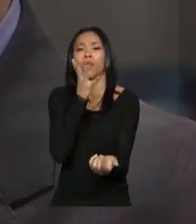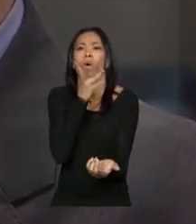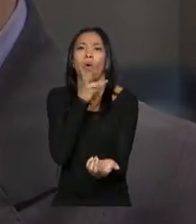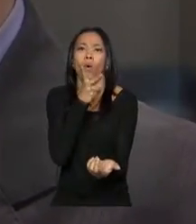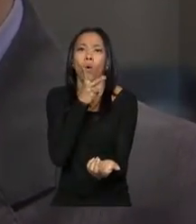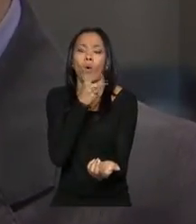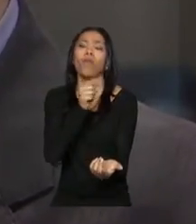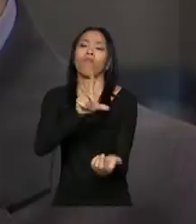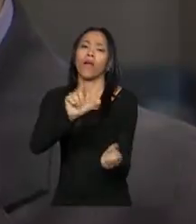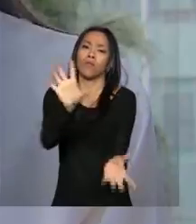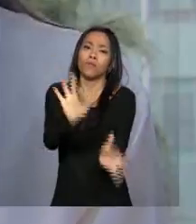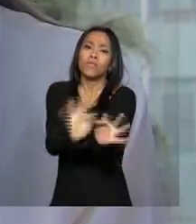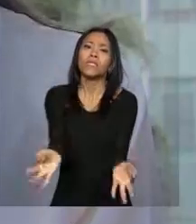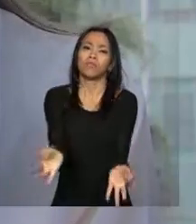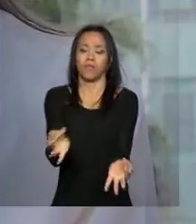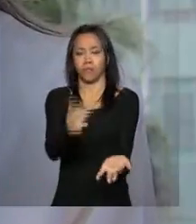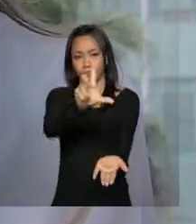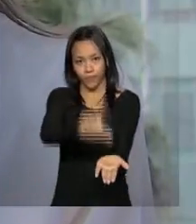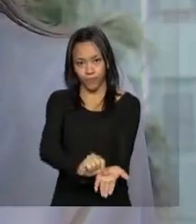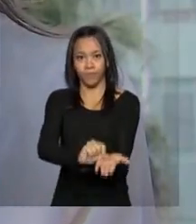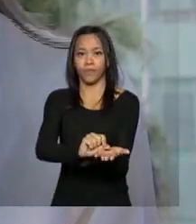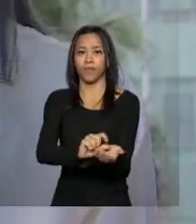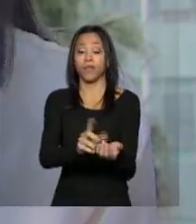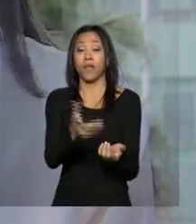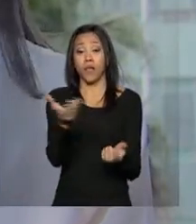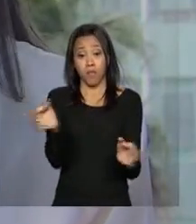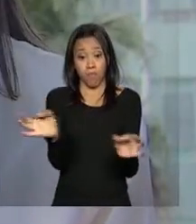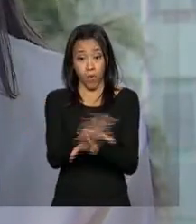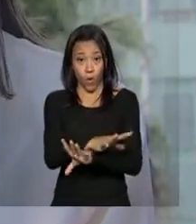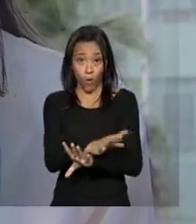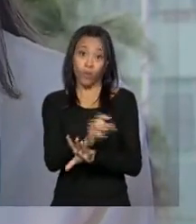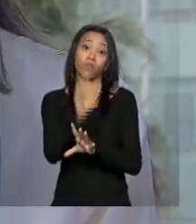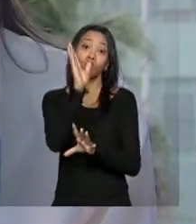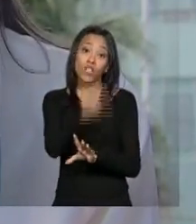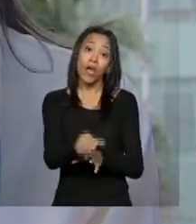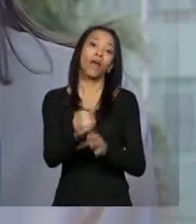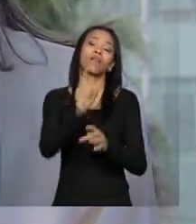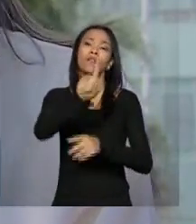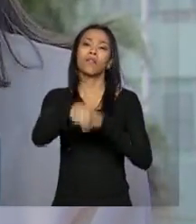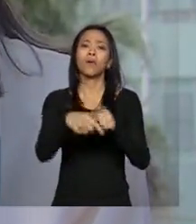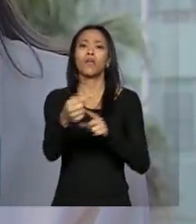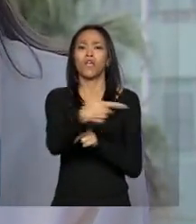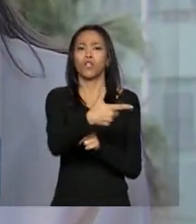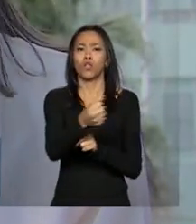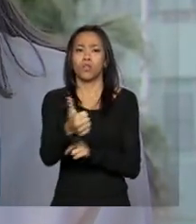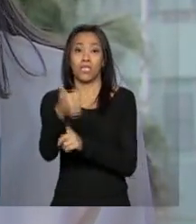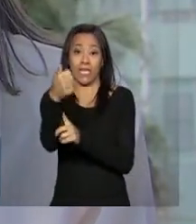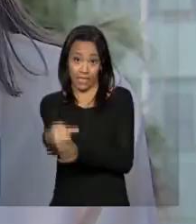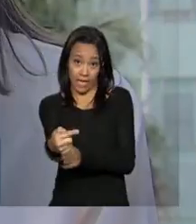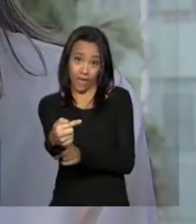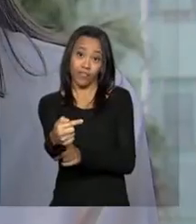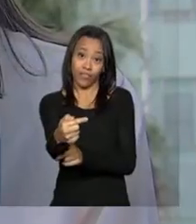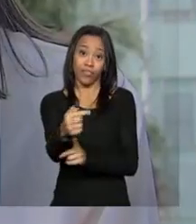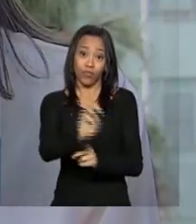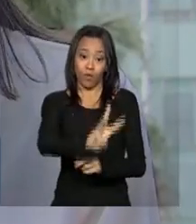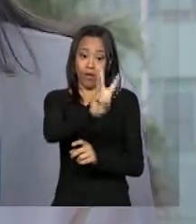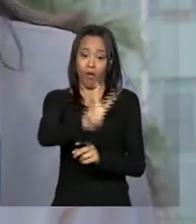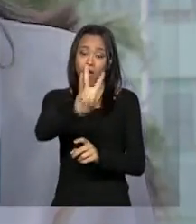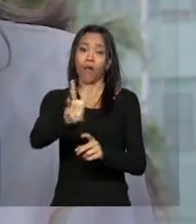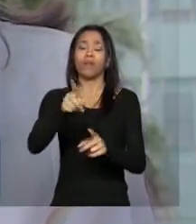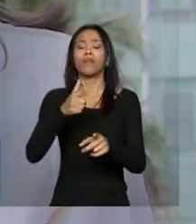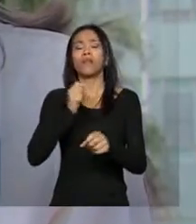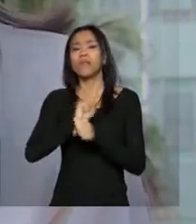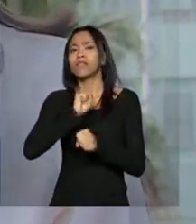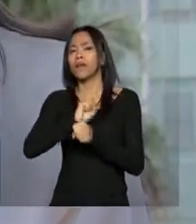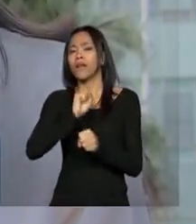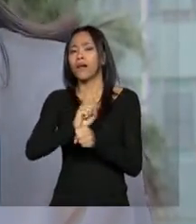simplificar toda a operação. Assim que o portal estiver completamente implementado em 2020, 2017, é esperado um aumento